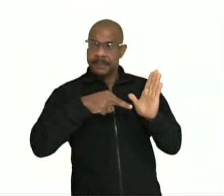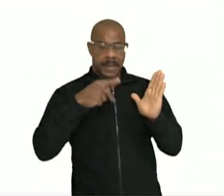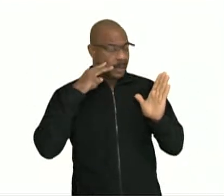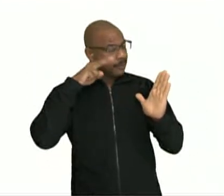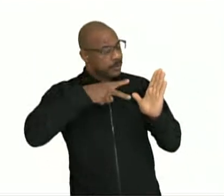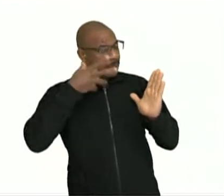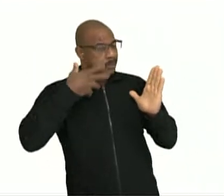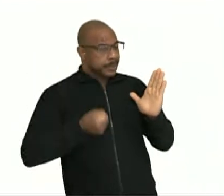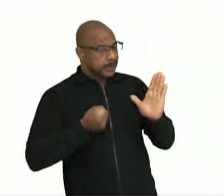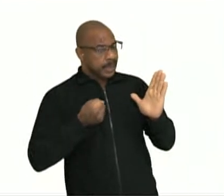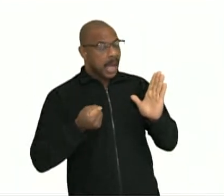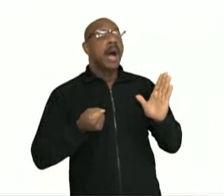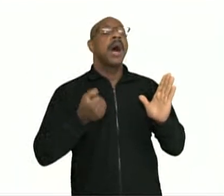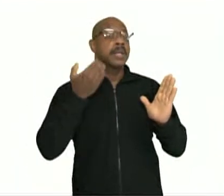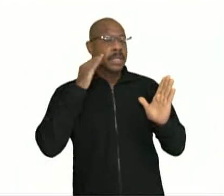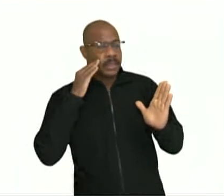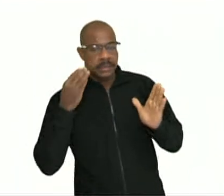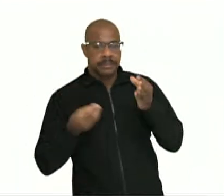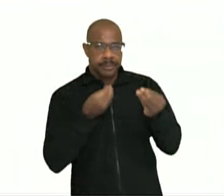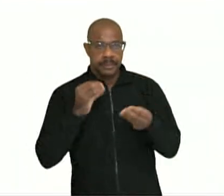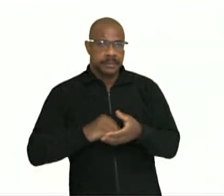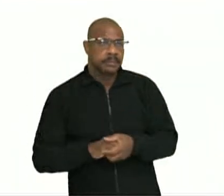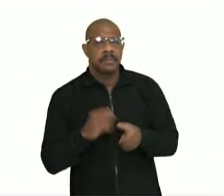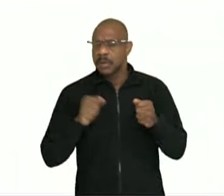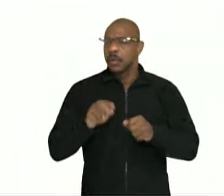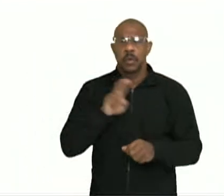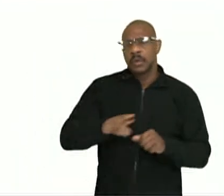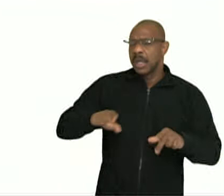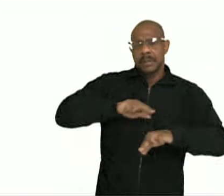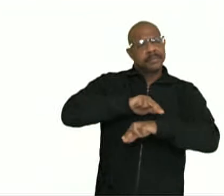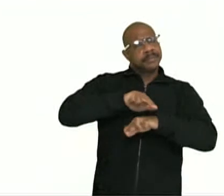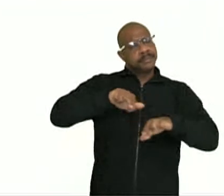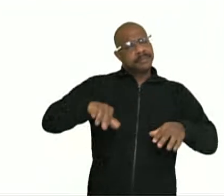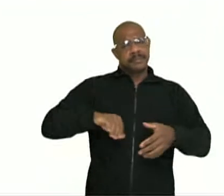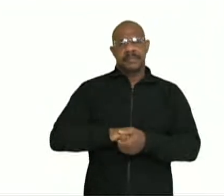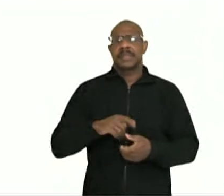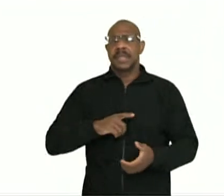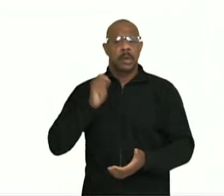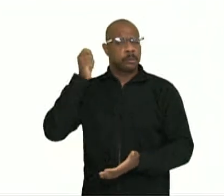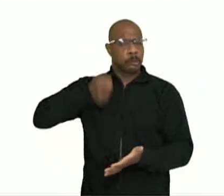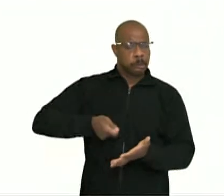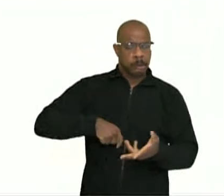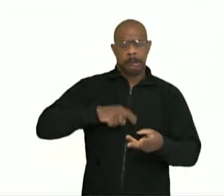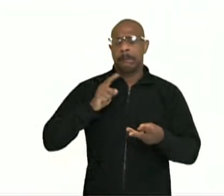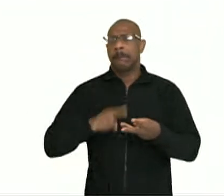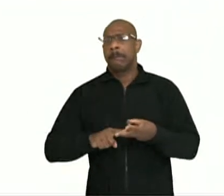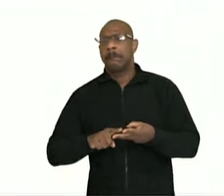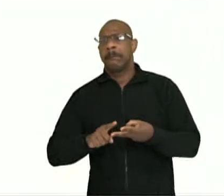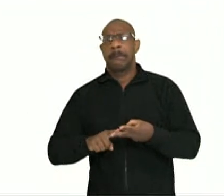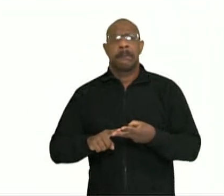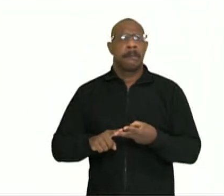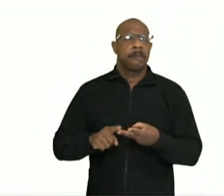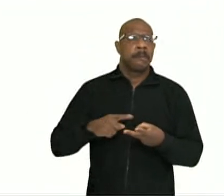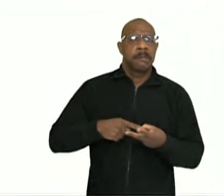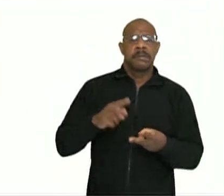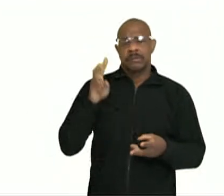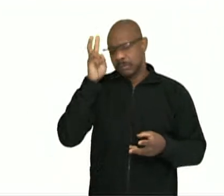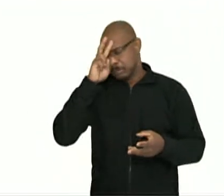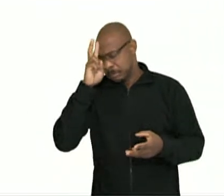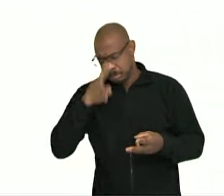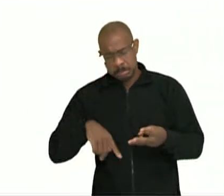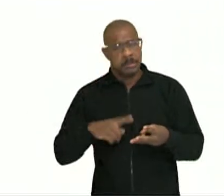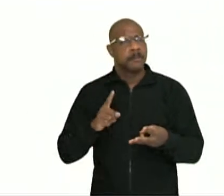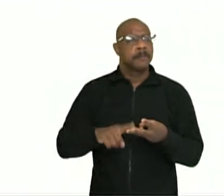você pode usar os mais diversos possíveis. Então, argumento de autoridade, de alusão histórica,